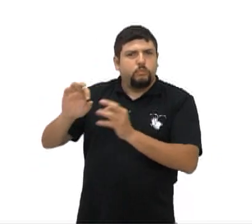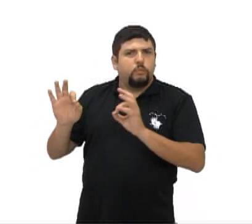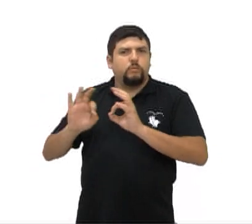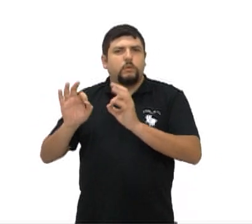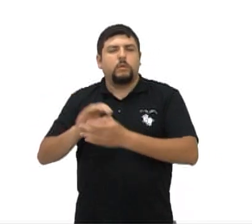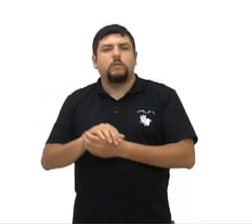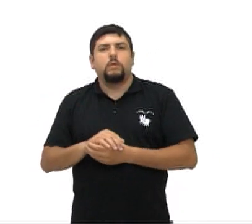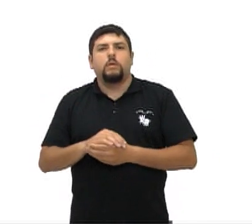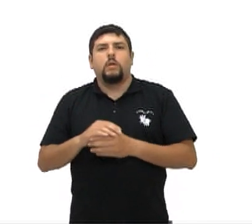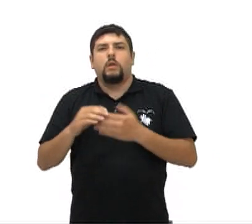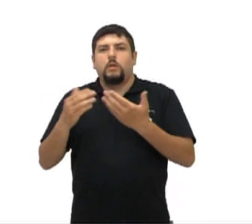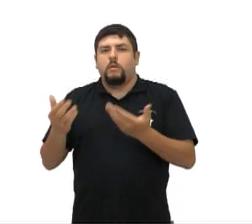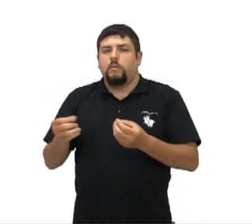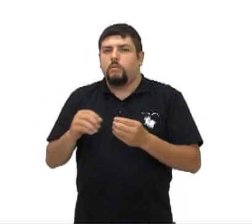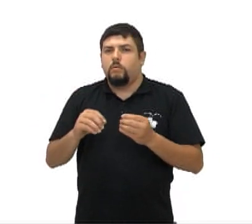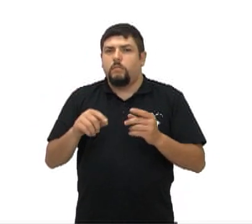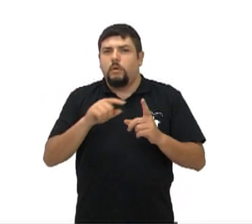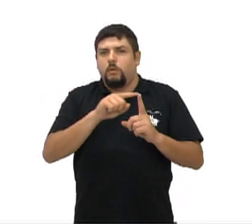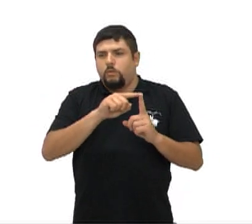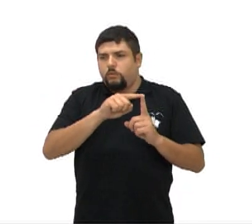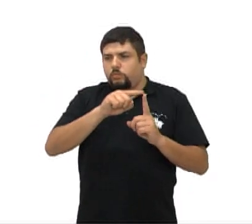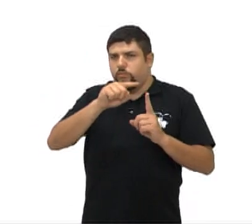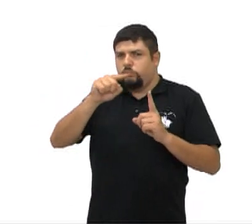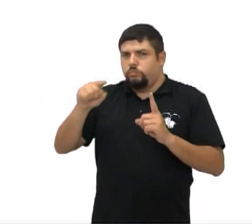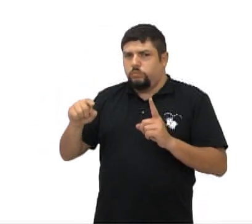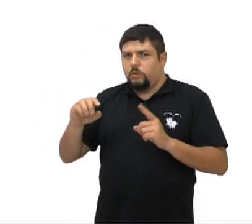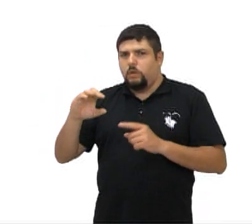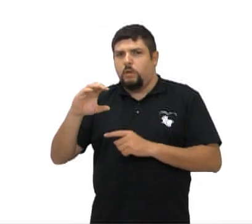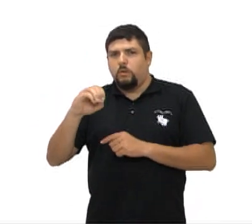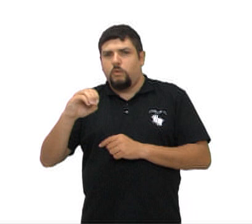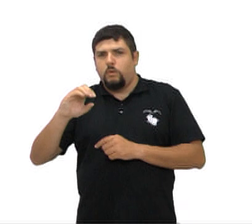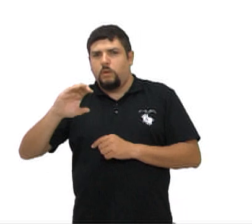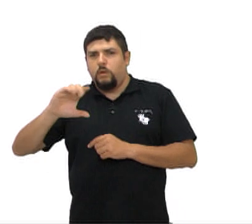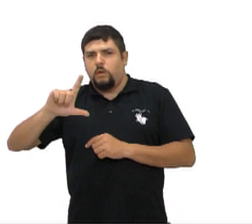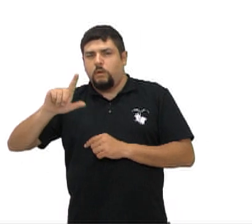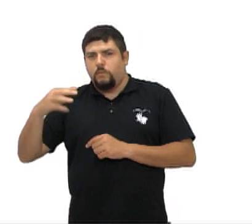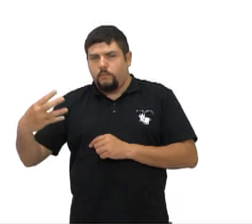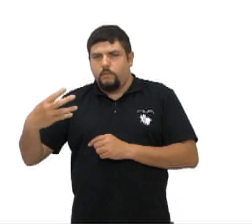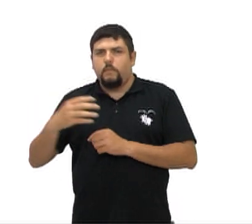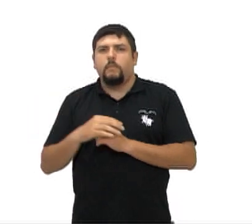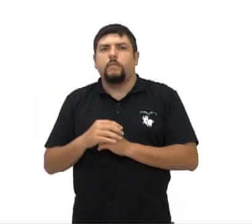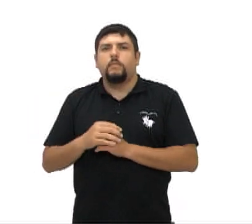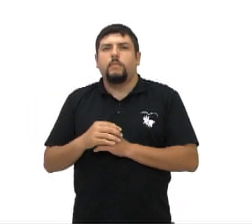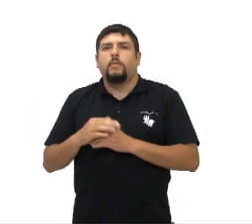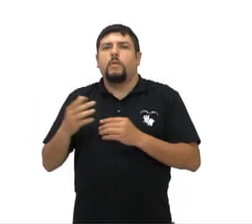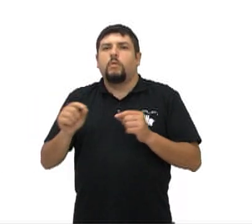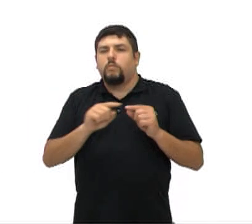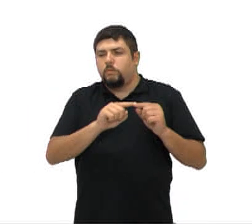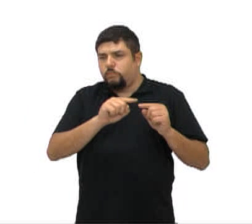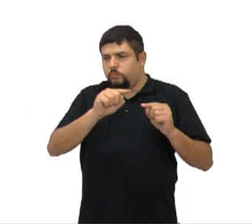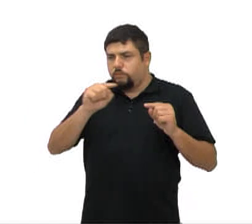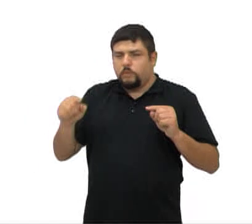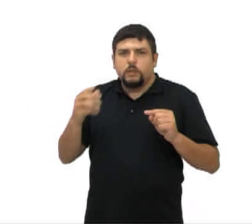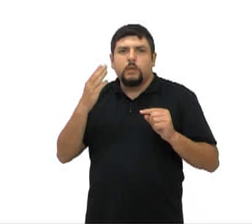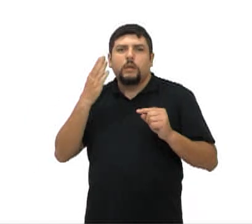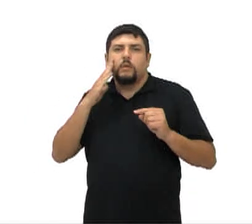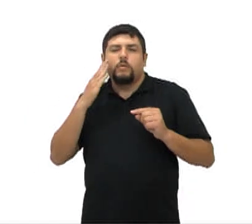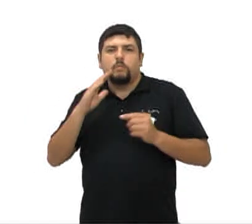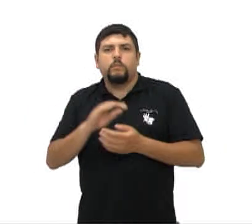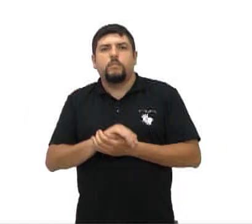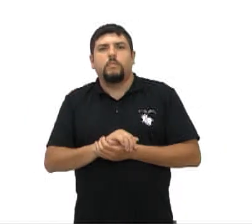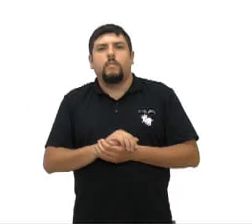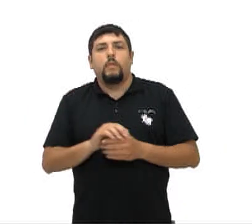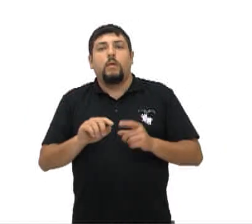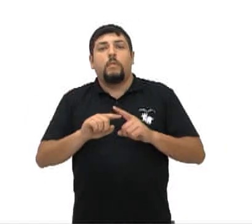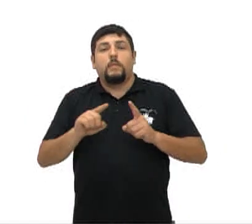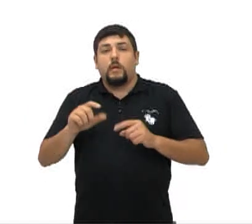o equilíbrio se desloca para a formação do COCl4, ou seja, lá para o lado azul. Porém, quando